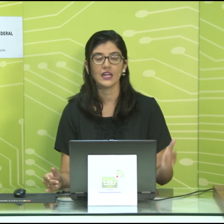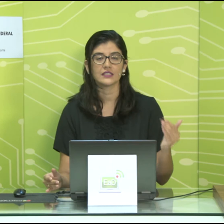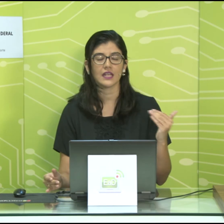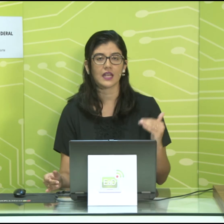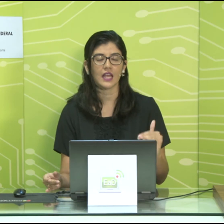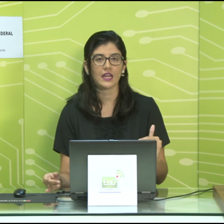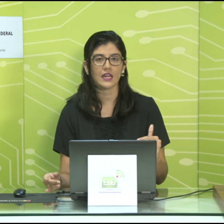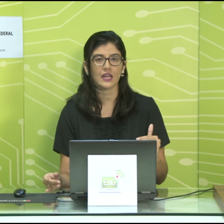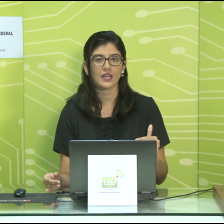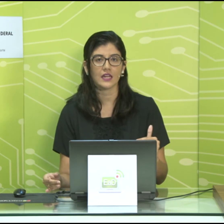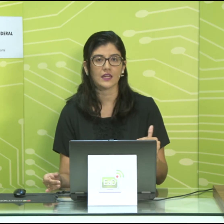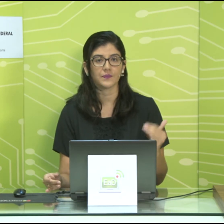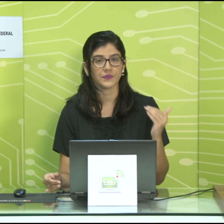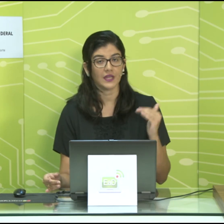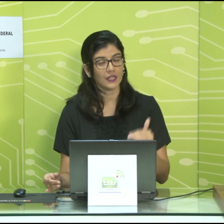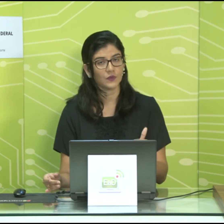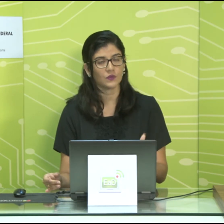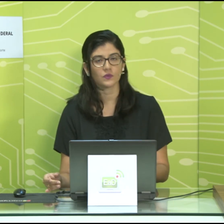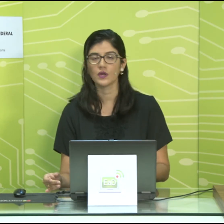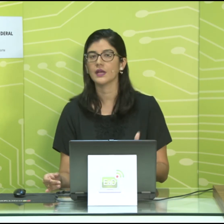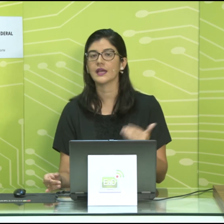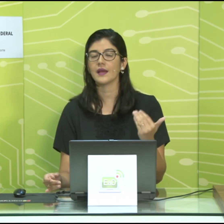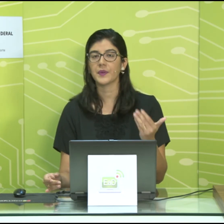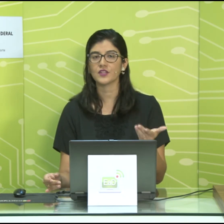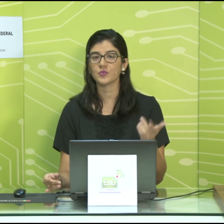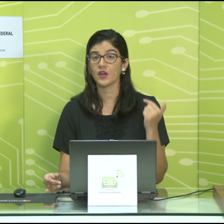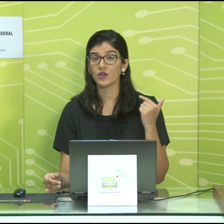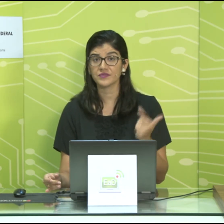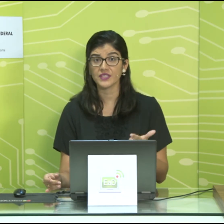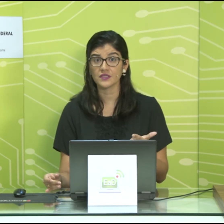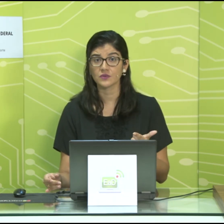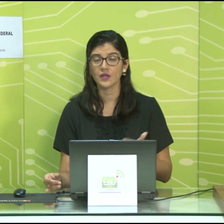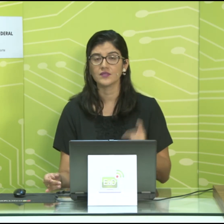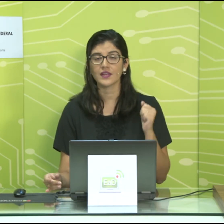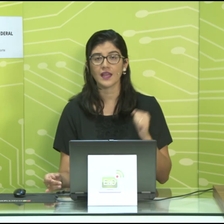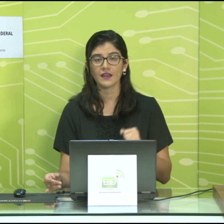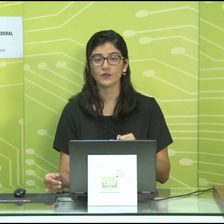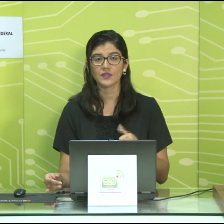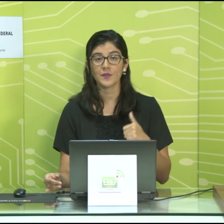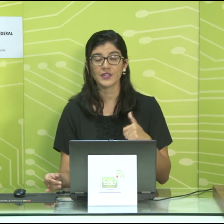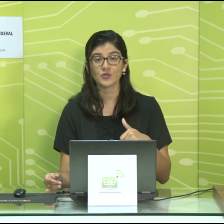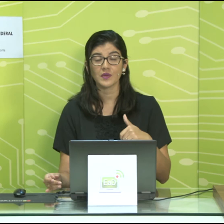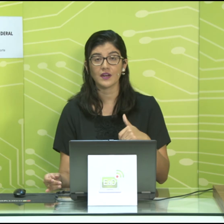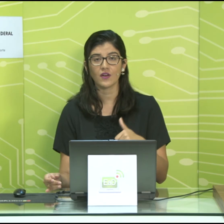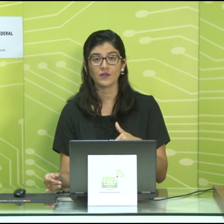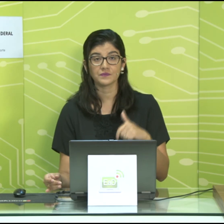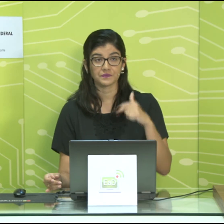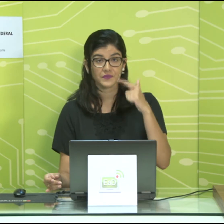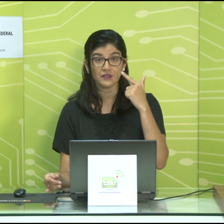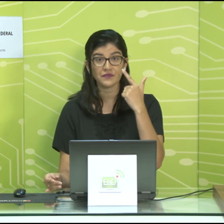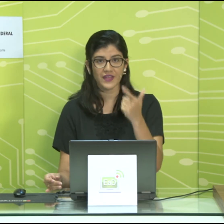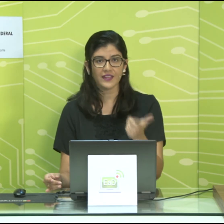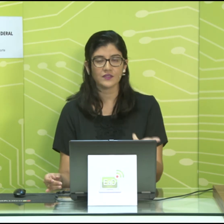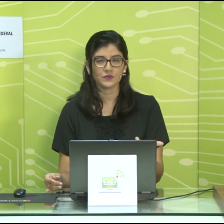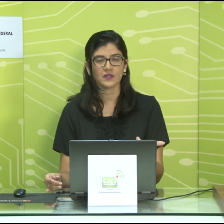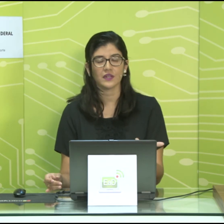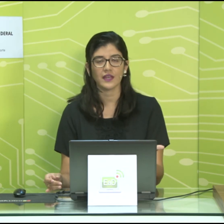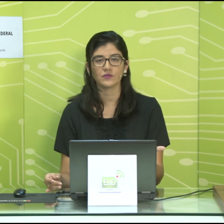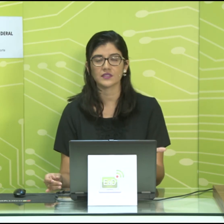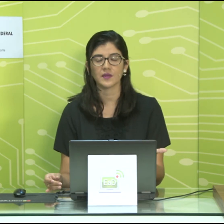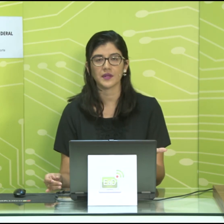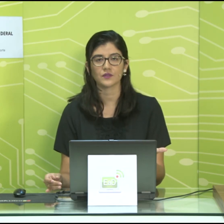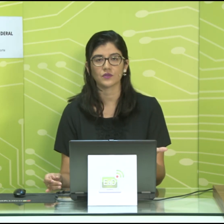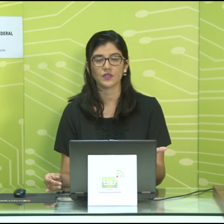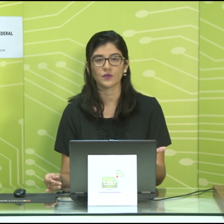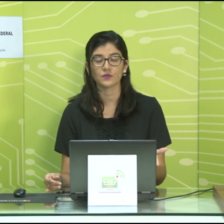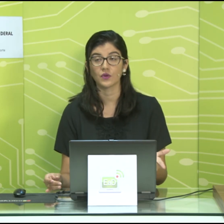né? Tem aquele aluno que ele aprende melhor ouvindo, tem aquele aluno que aprende melhor vendo, né,